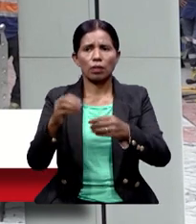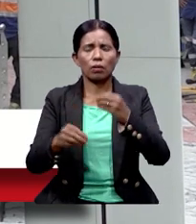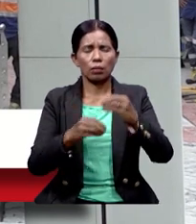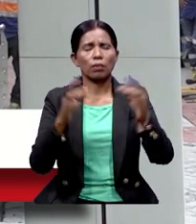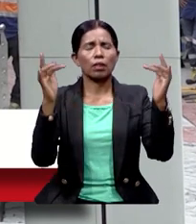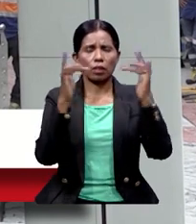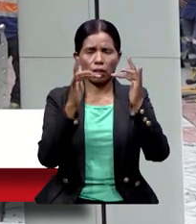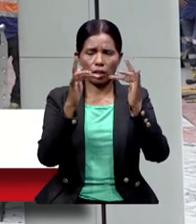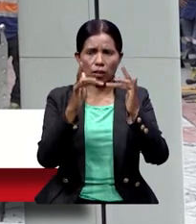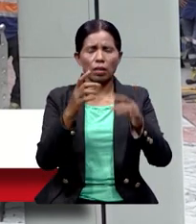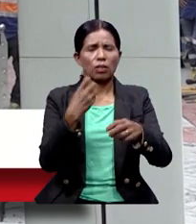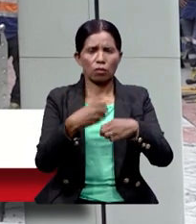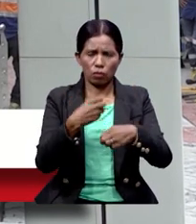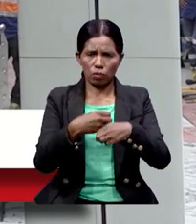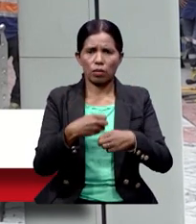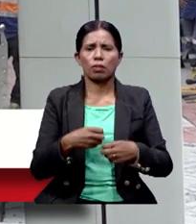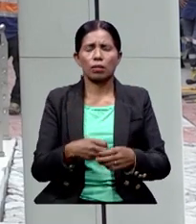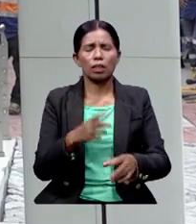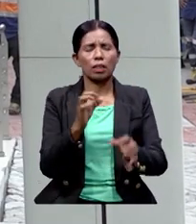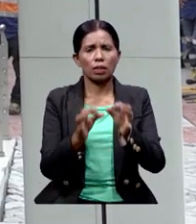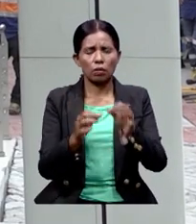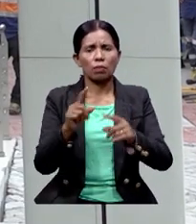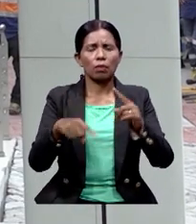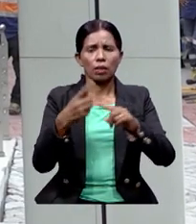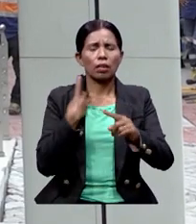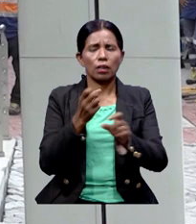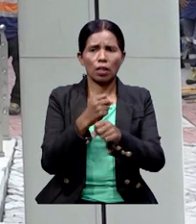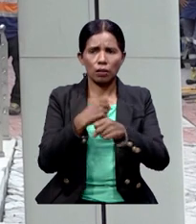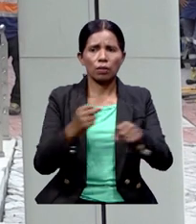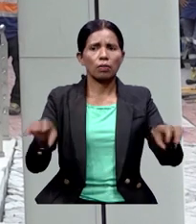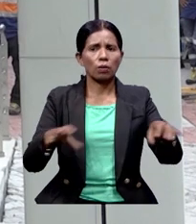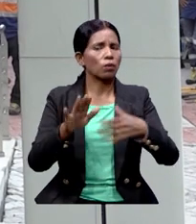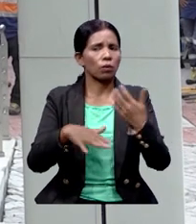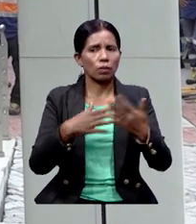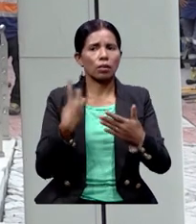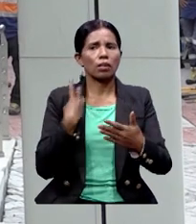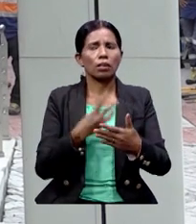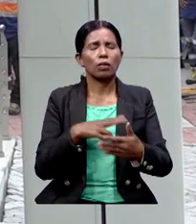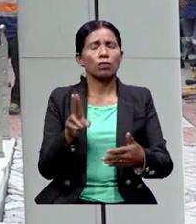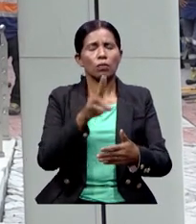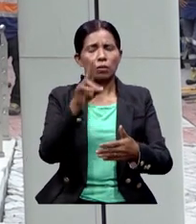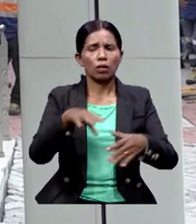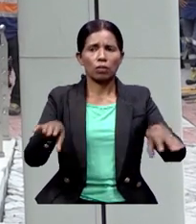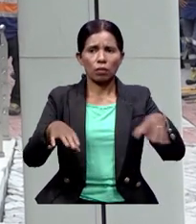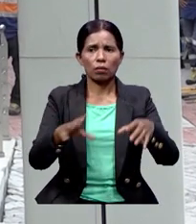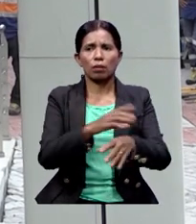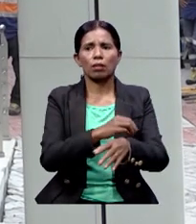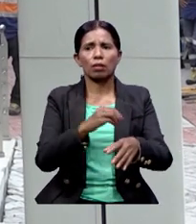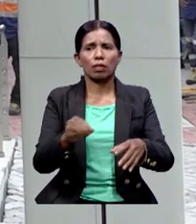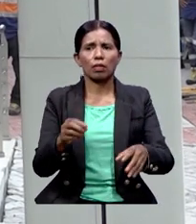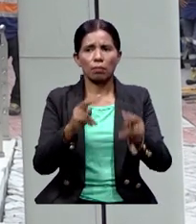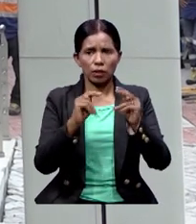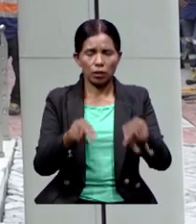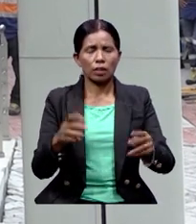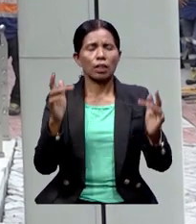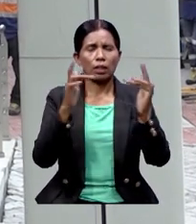internet. Internet ne ikuanu bahire ita halo na serviço tamo boto doto ita usa sistema de mesmo moderno, então precisa